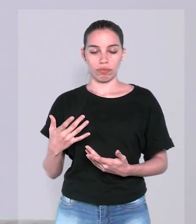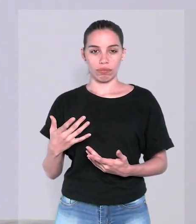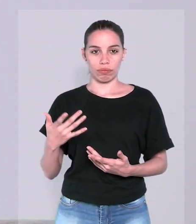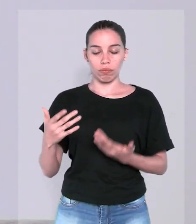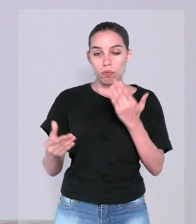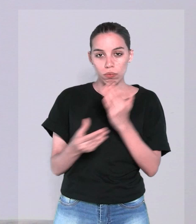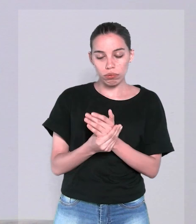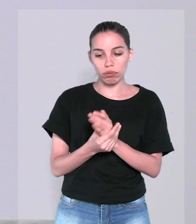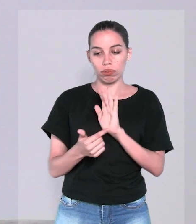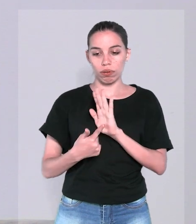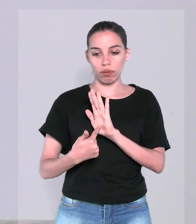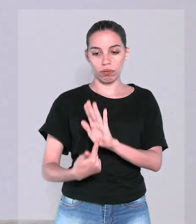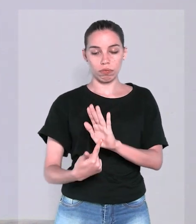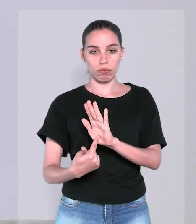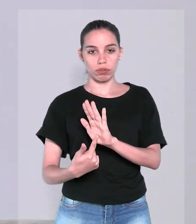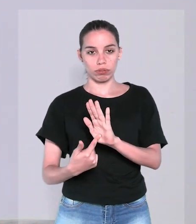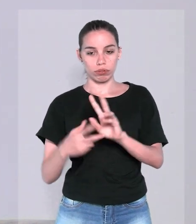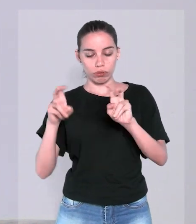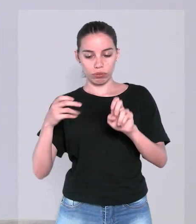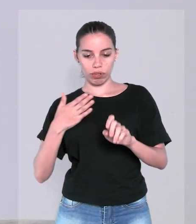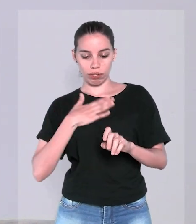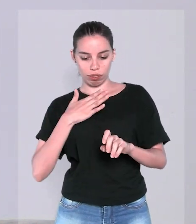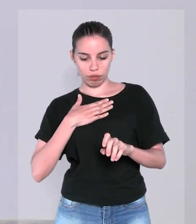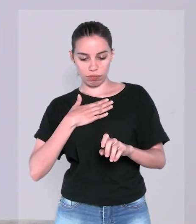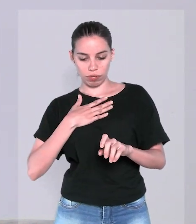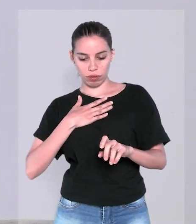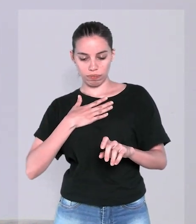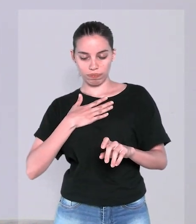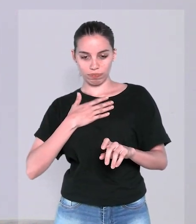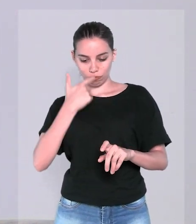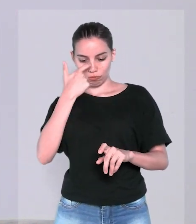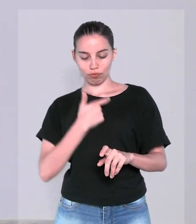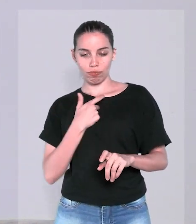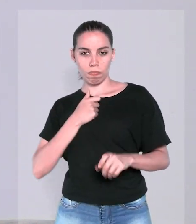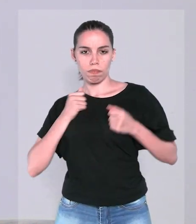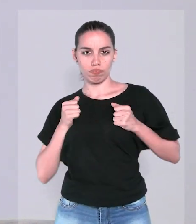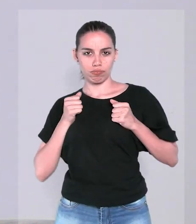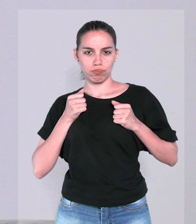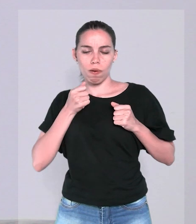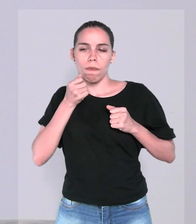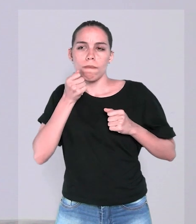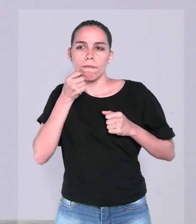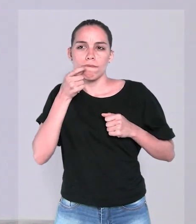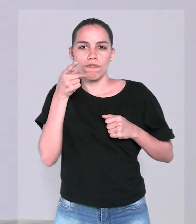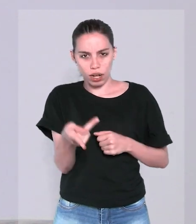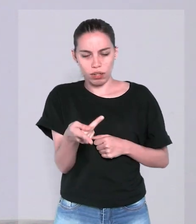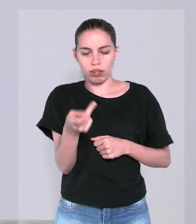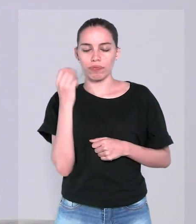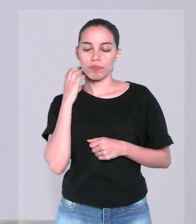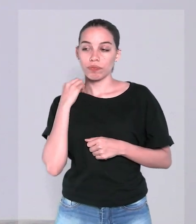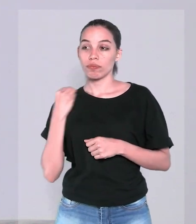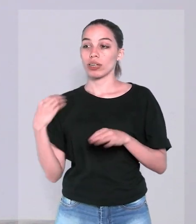de fala, né, usando essa expressão aí que é comum, e é também uma forma de expressar e de me